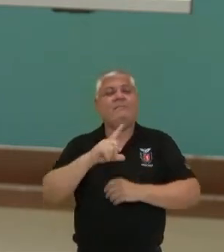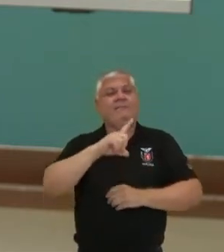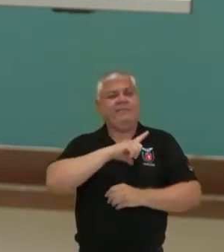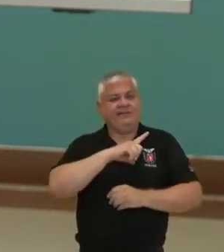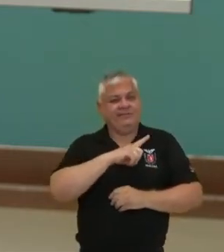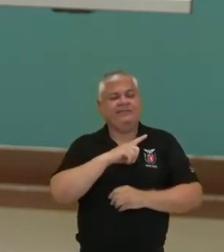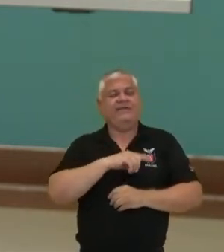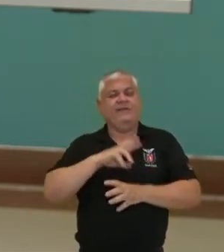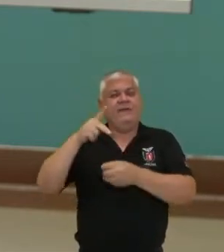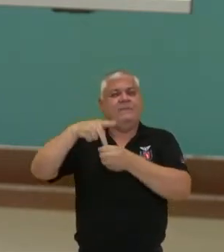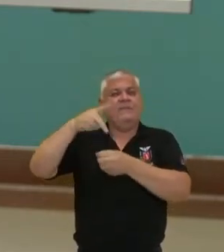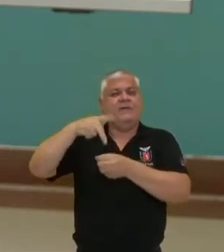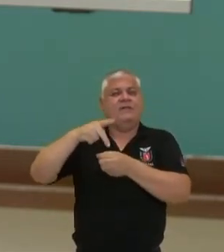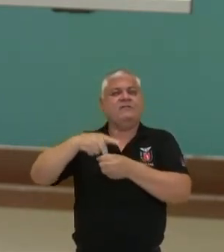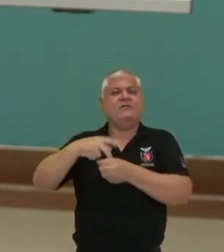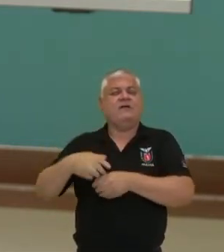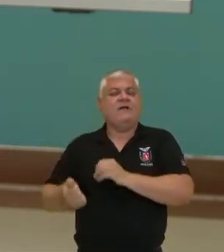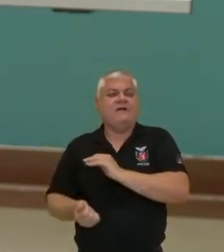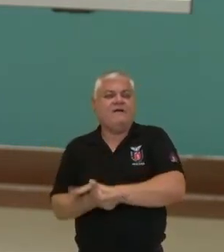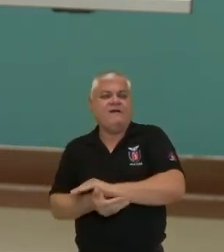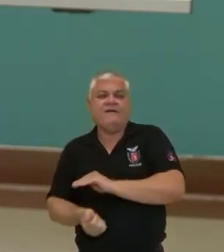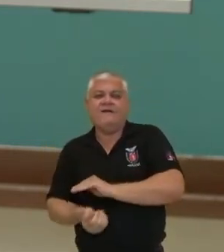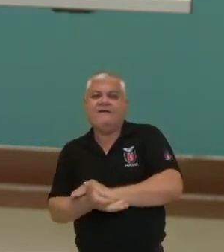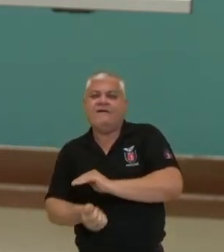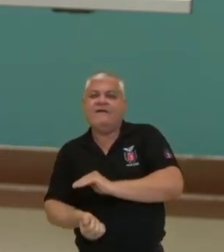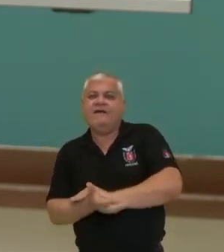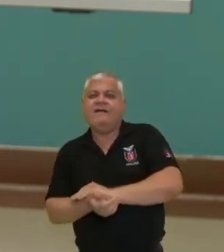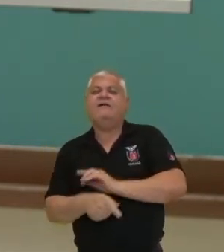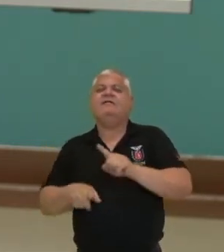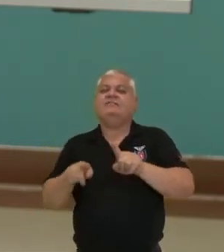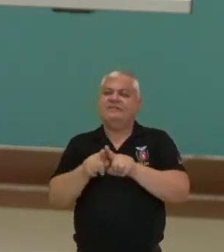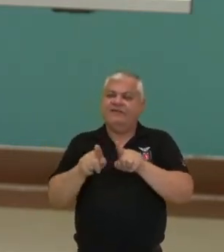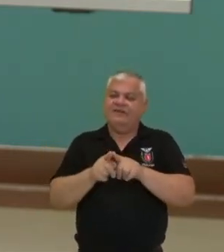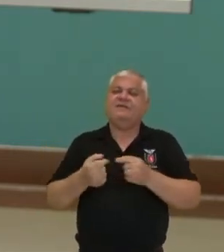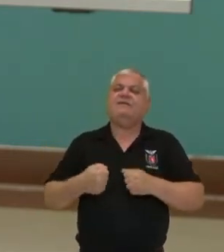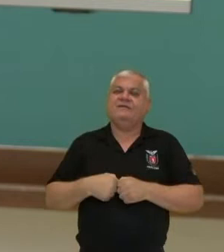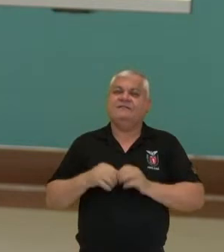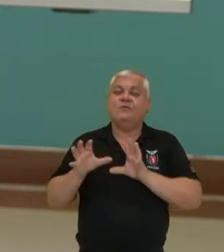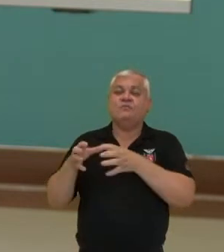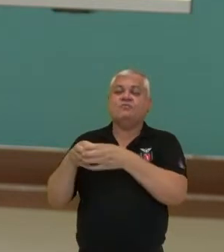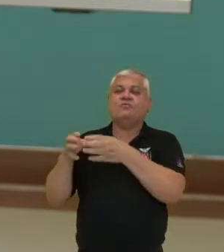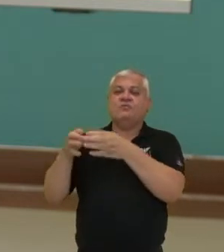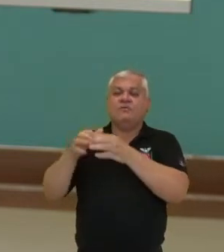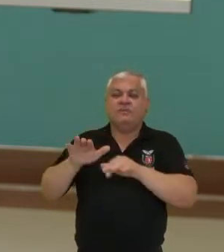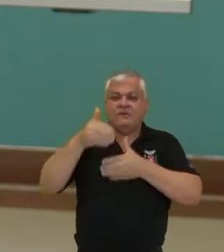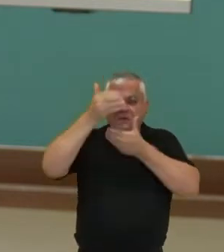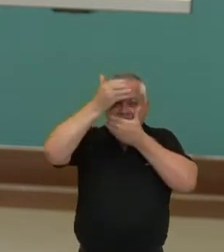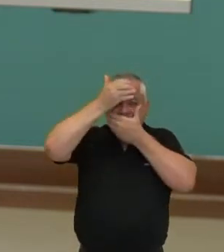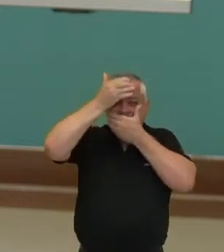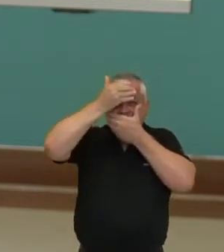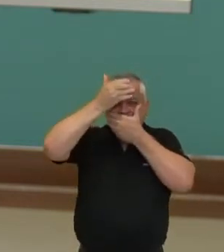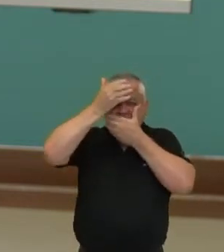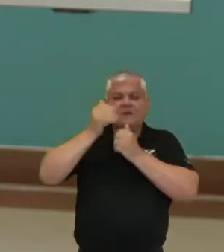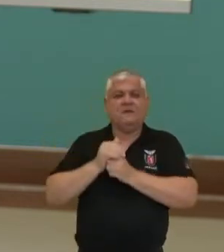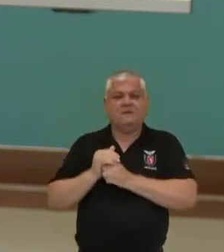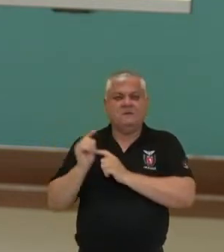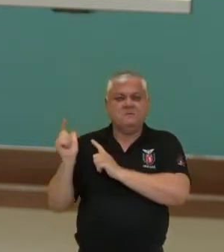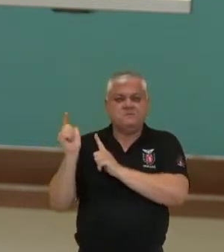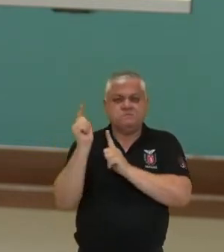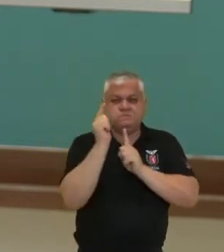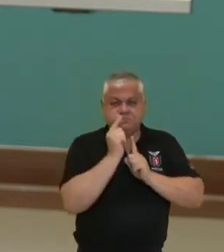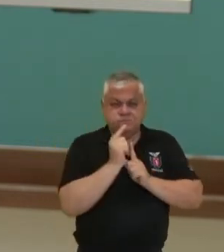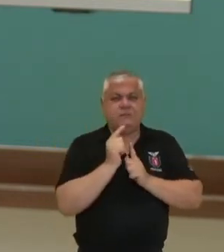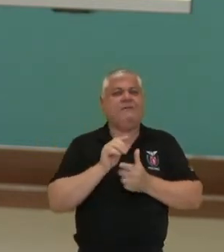muito petróleo que é contrabandeado e que acaba financiando e até mesmo grupos terroristas Como o